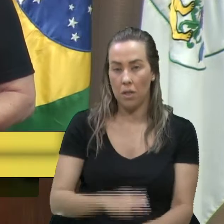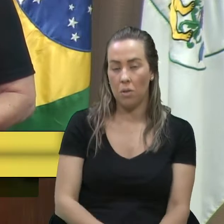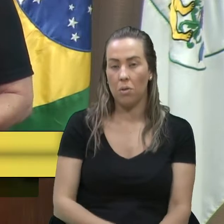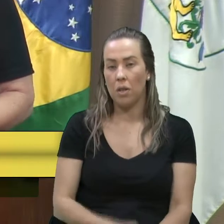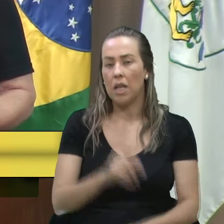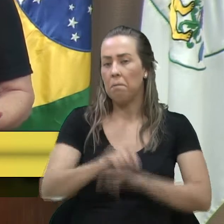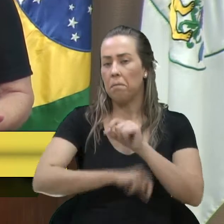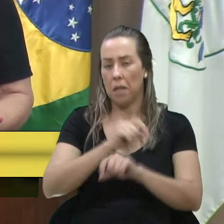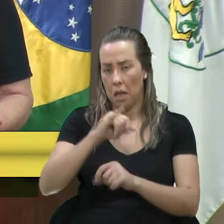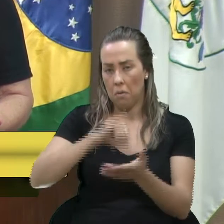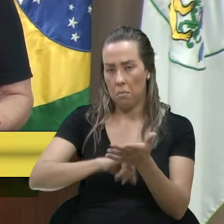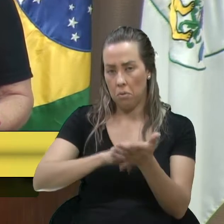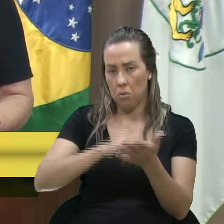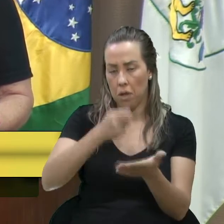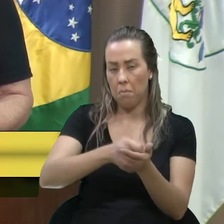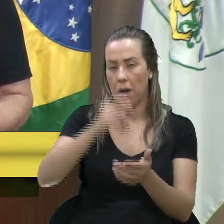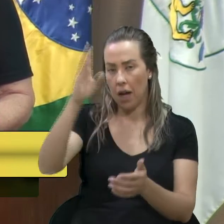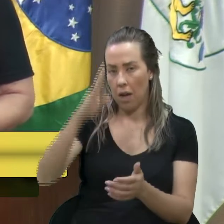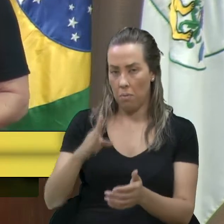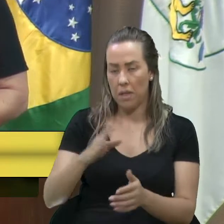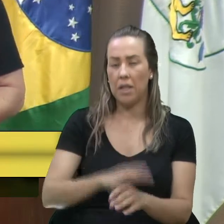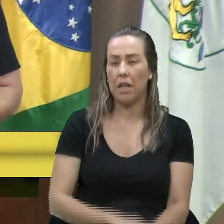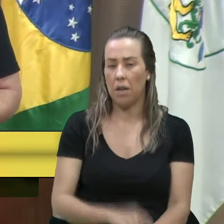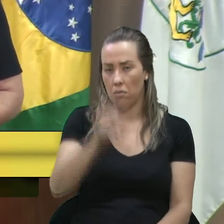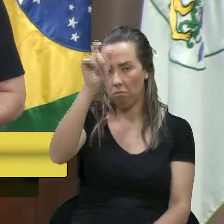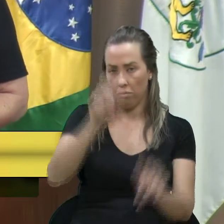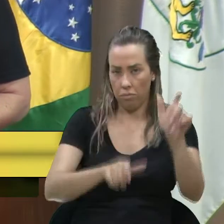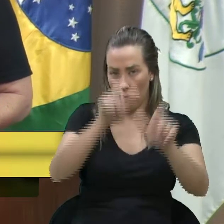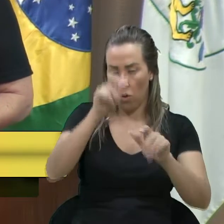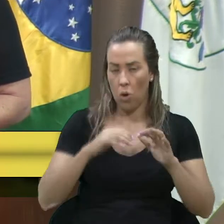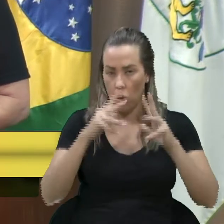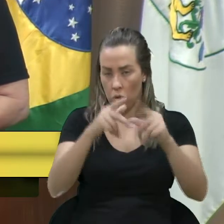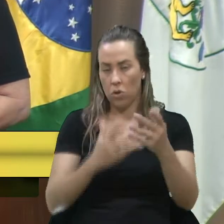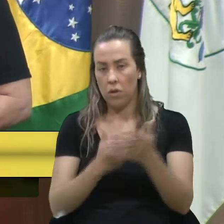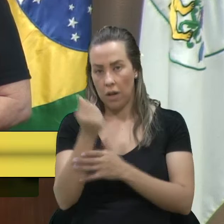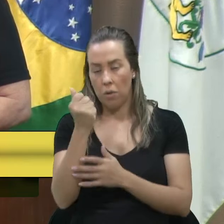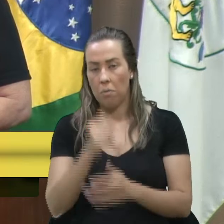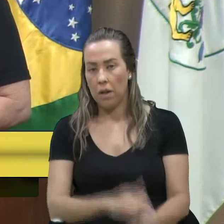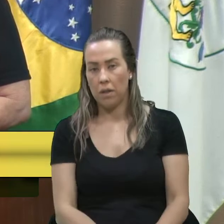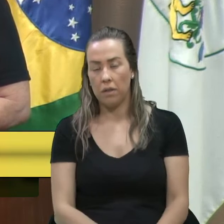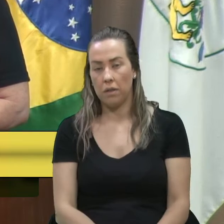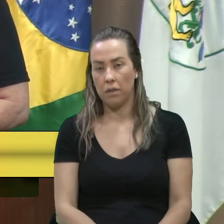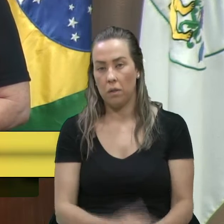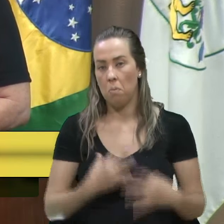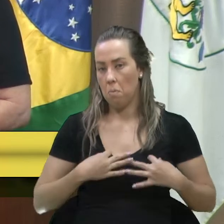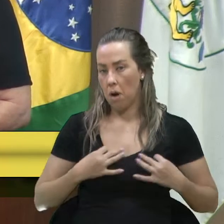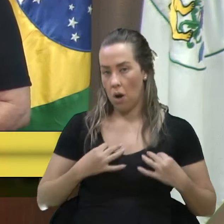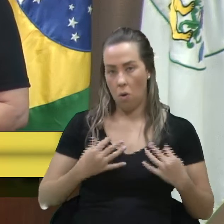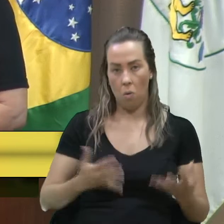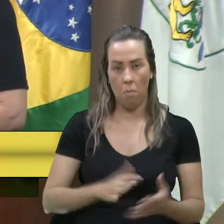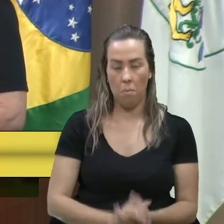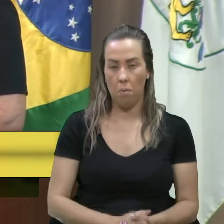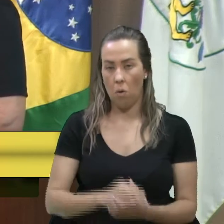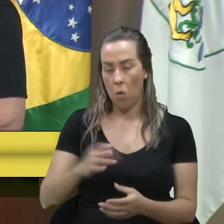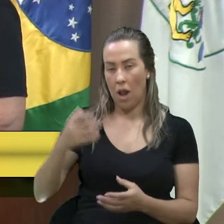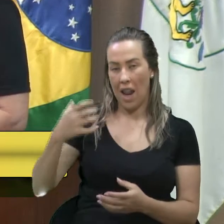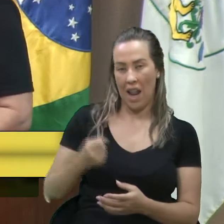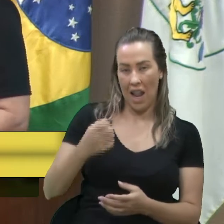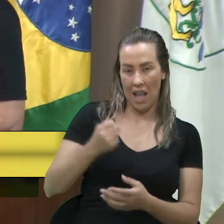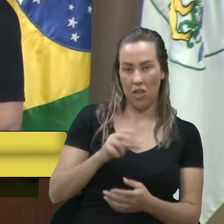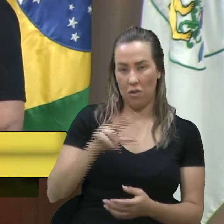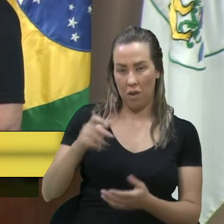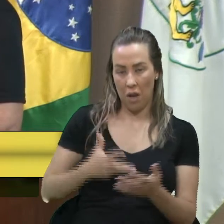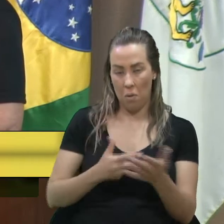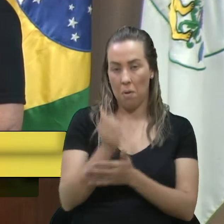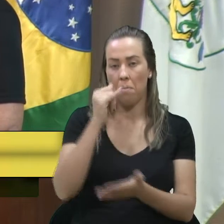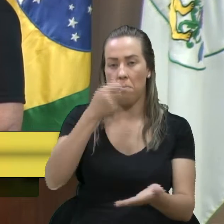paga imposto é o consumidor. Todos nós, quando vamos comprar uma roupa ou um litro de leite, é que